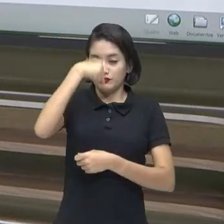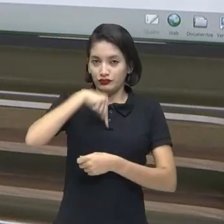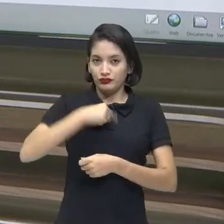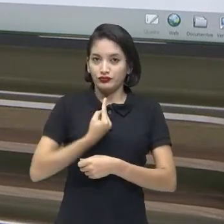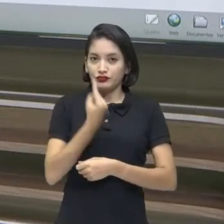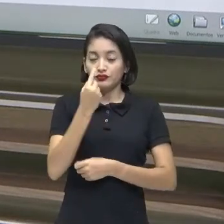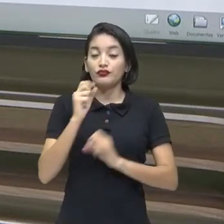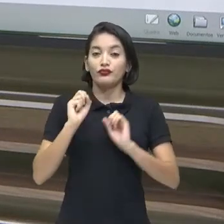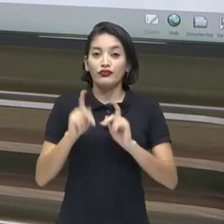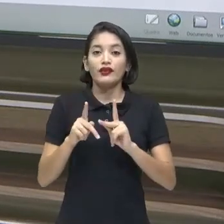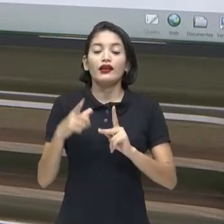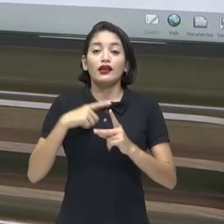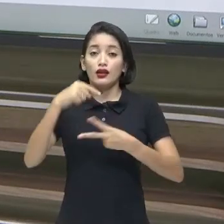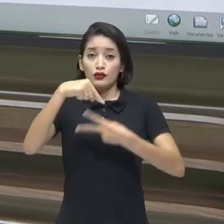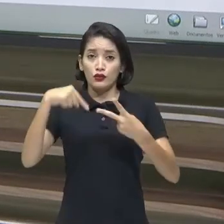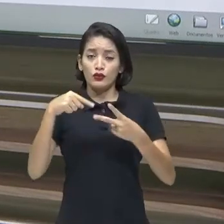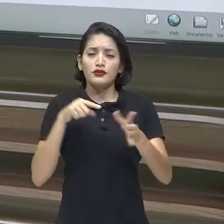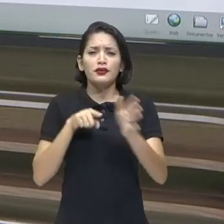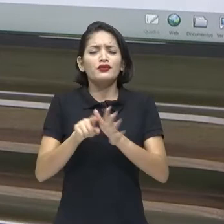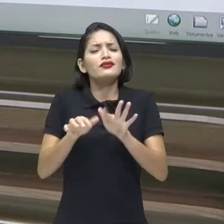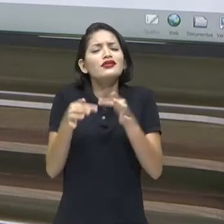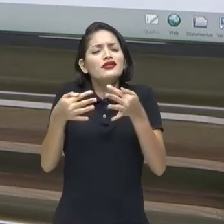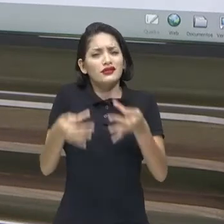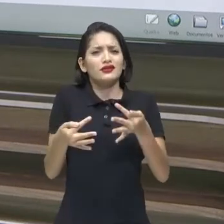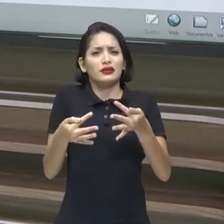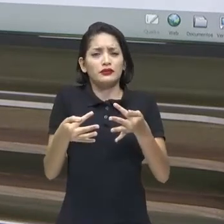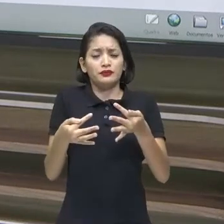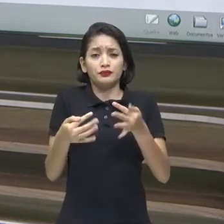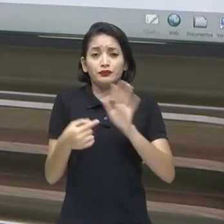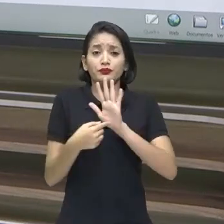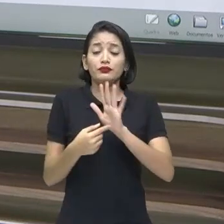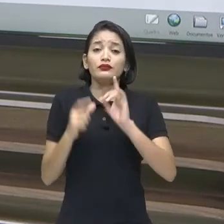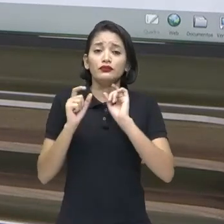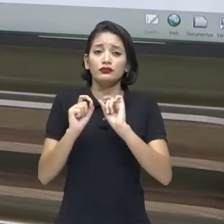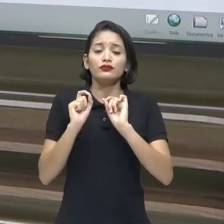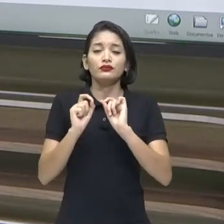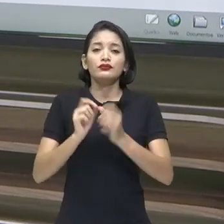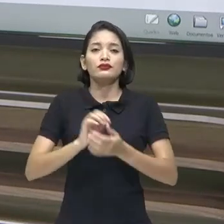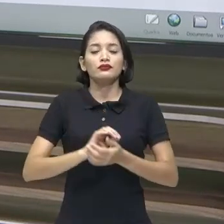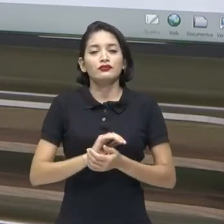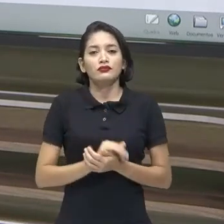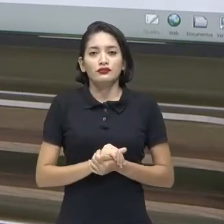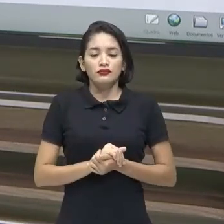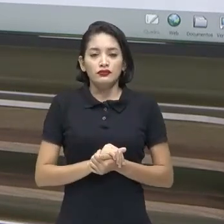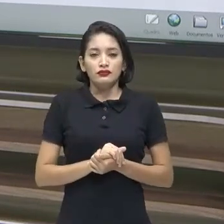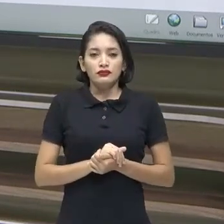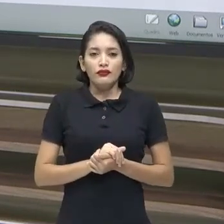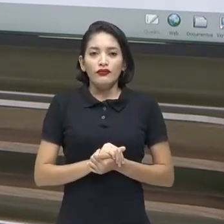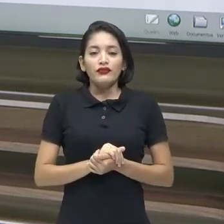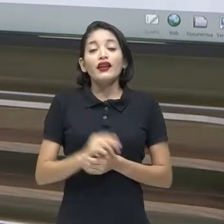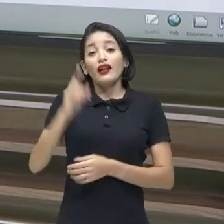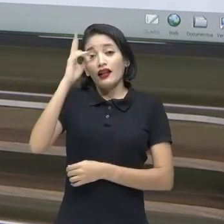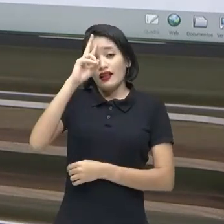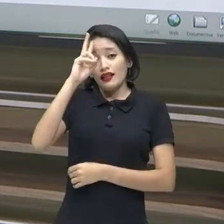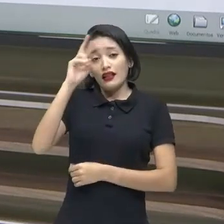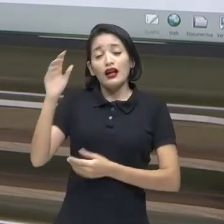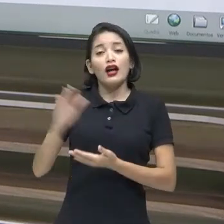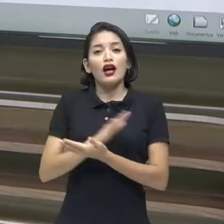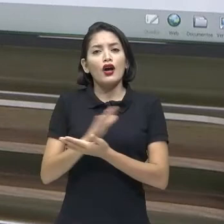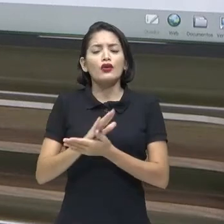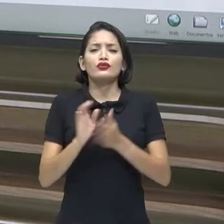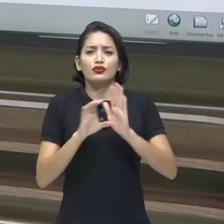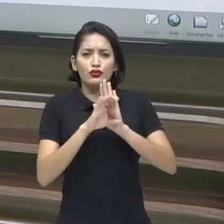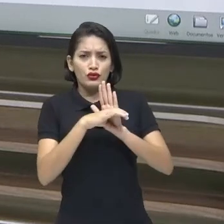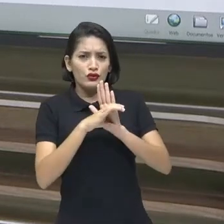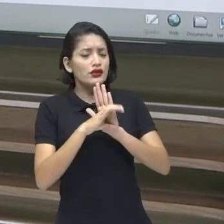Então a gente deixou aí para vocês duas questões bem simples, que mostra aí para a gente, né, que faz a gente relembrar alguns conceitos que